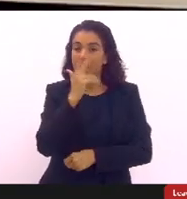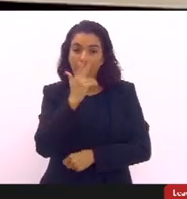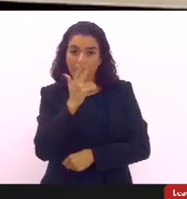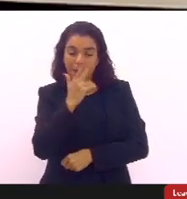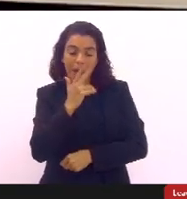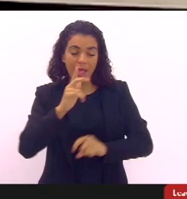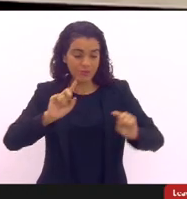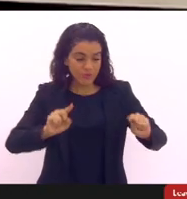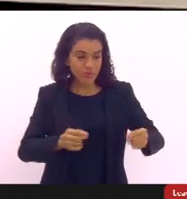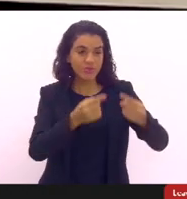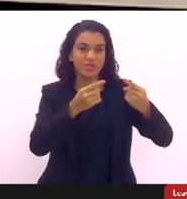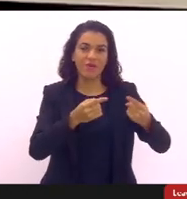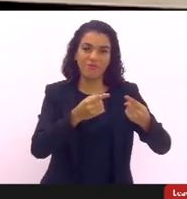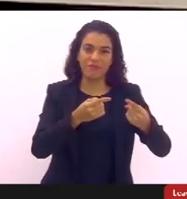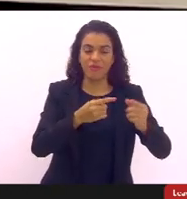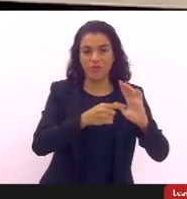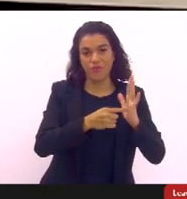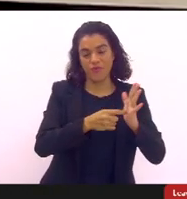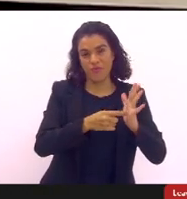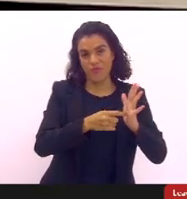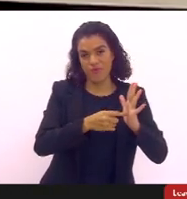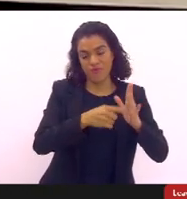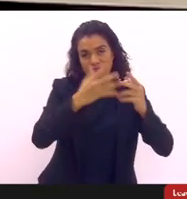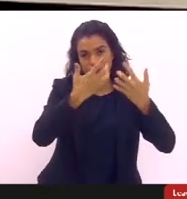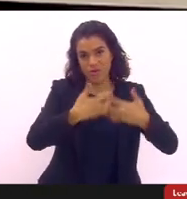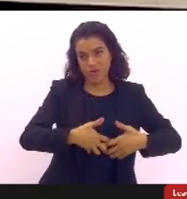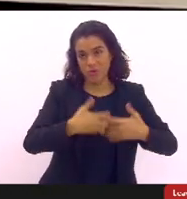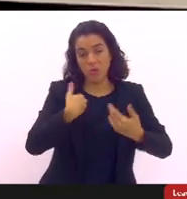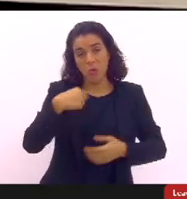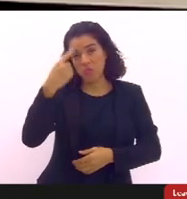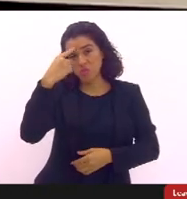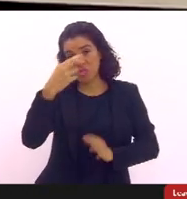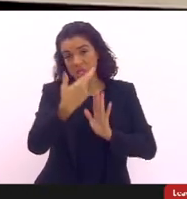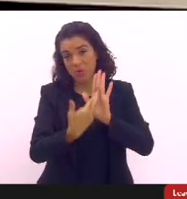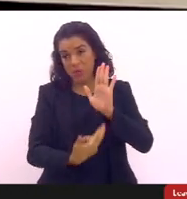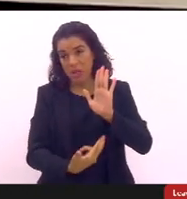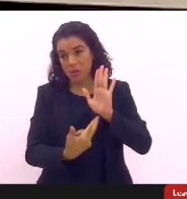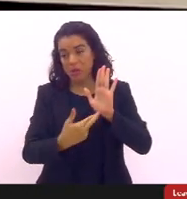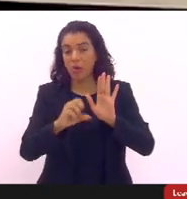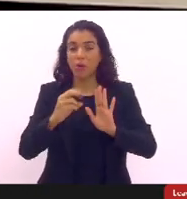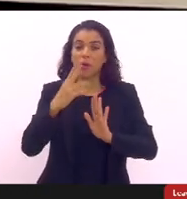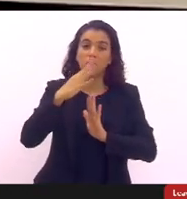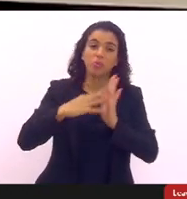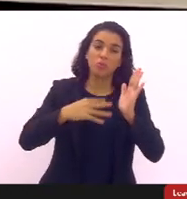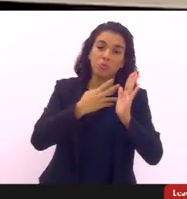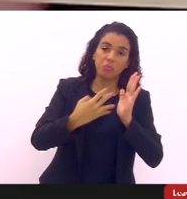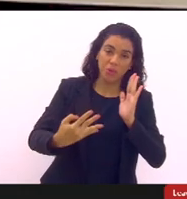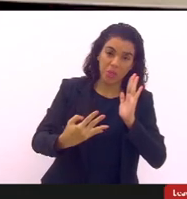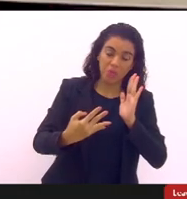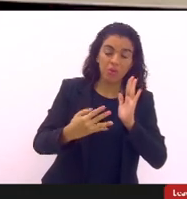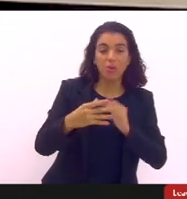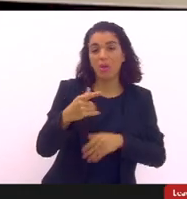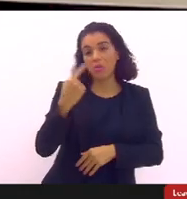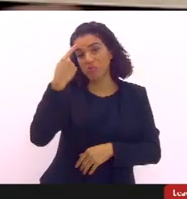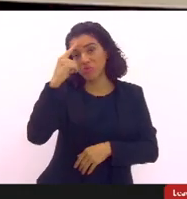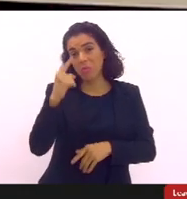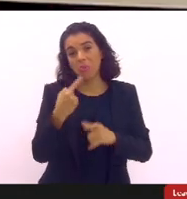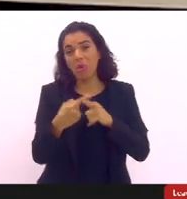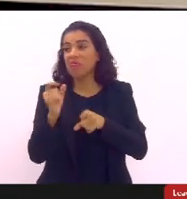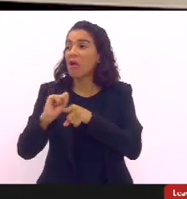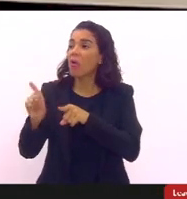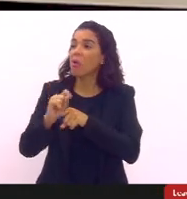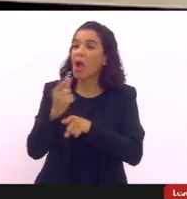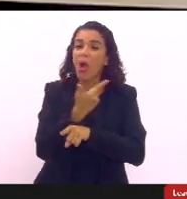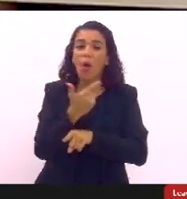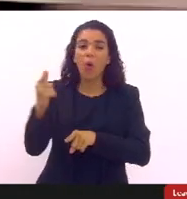desafio tão grande fazê-lo funcionar. Eu não sei se isso está no diagnóstico, não sei se isso está no plano, não sei por que razão a gente vai alugar um